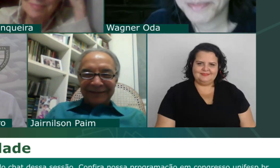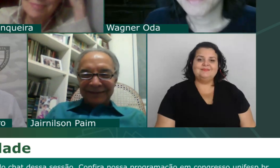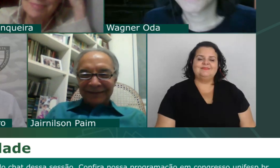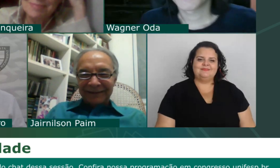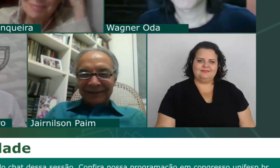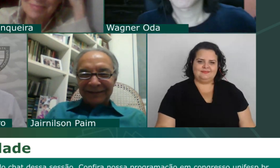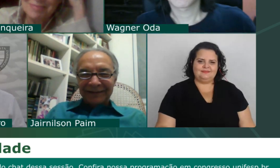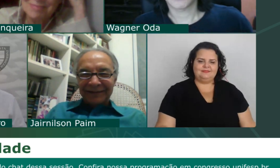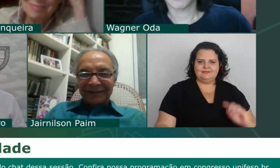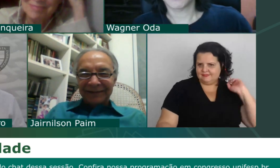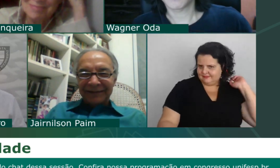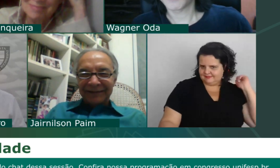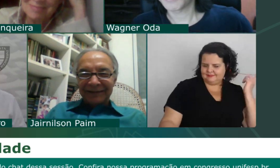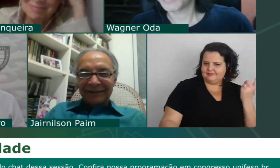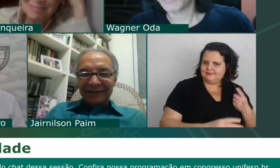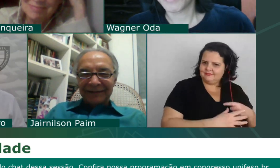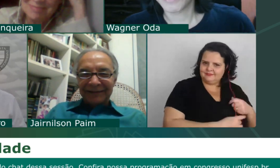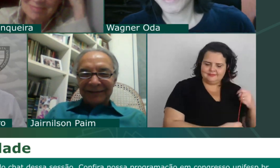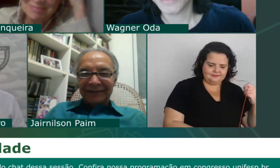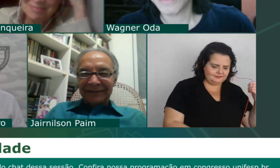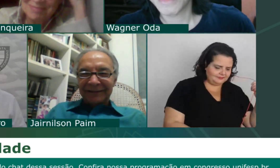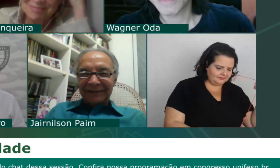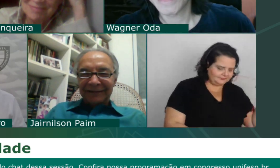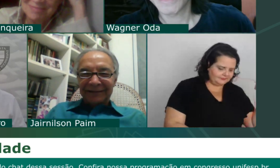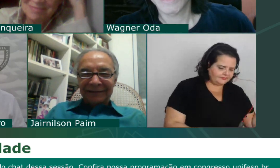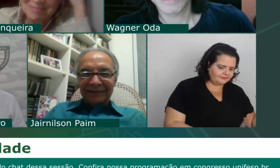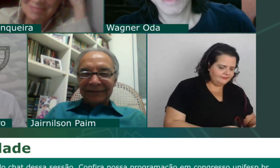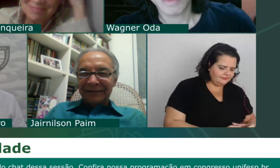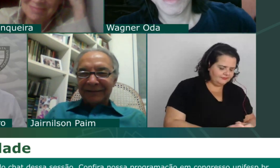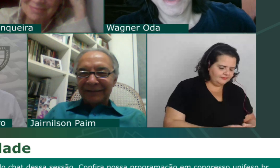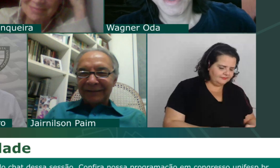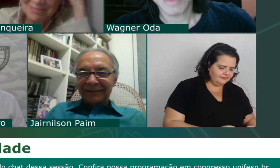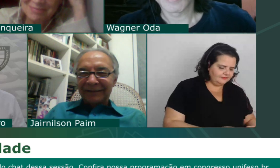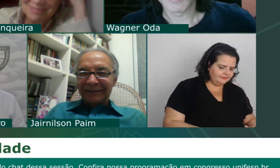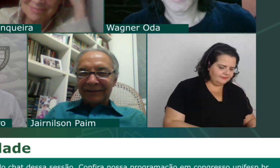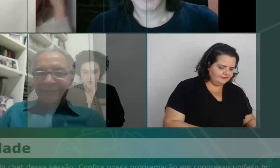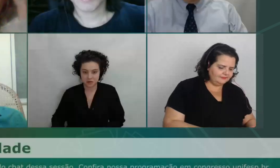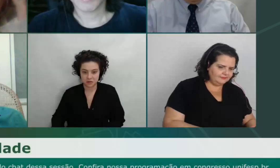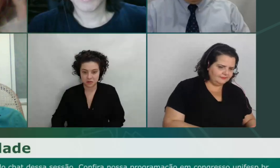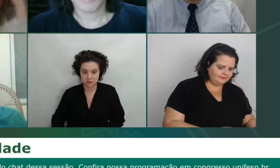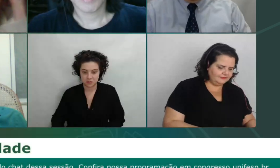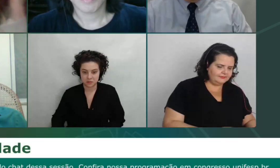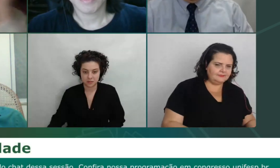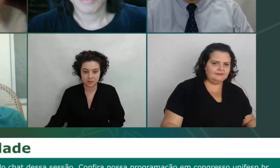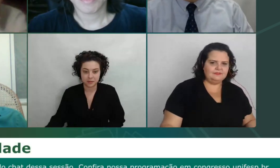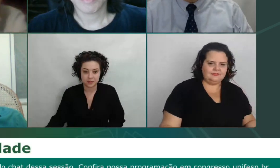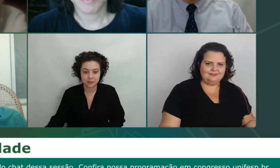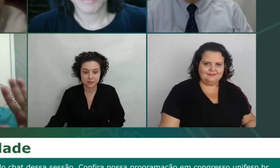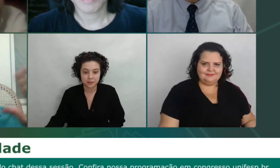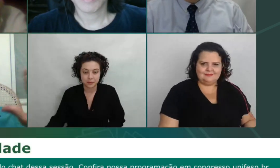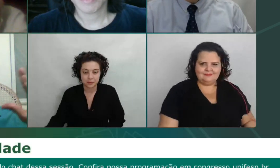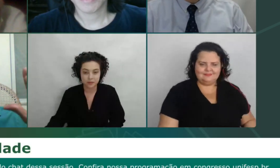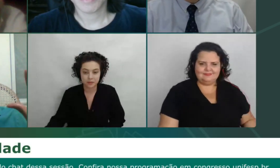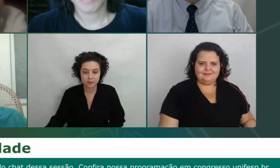Que bom. Puxa vida. Eduardo, Zé, muito obrigado. E em especial ao professor Jair Nilson, que eu não